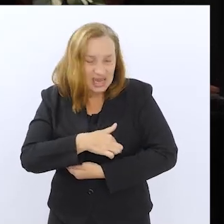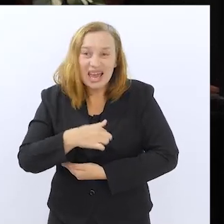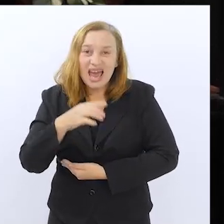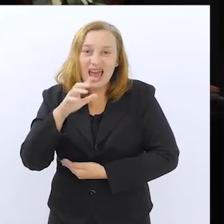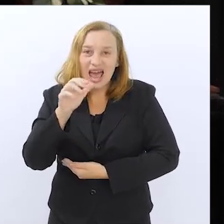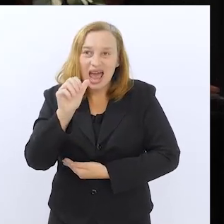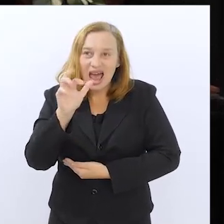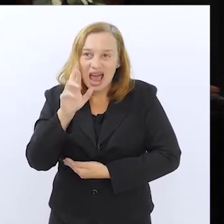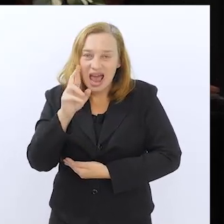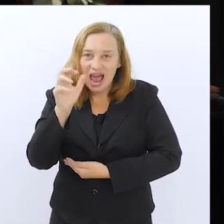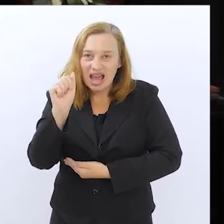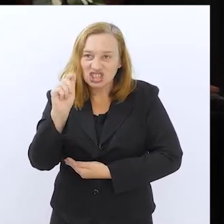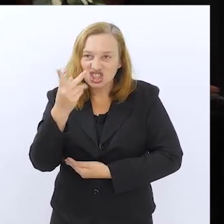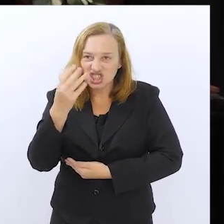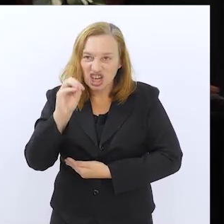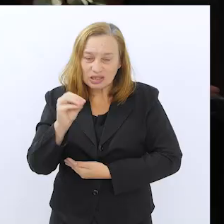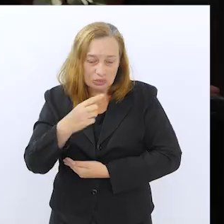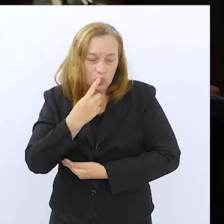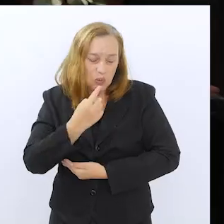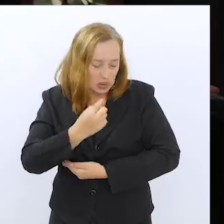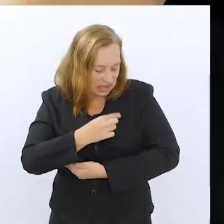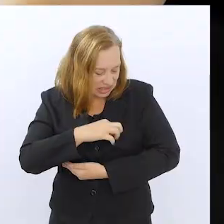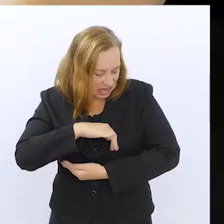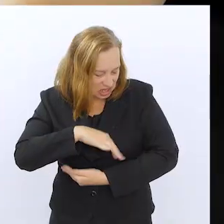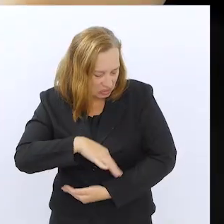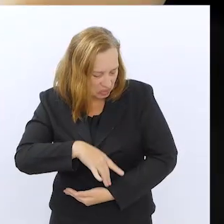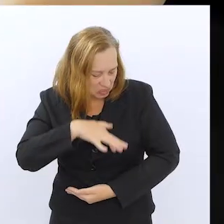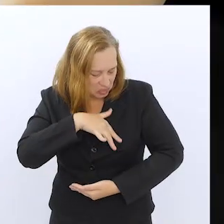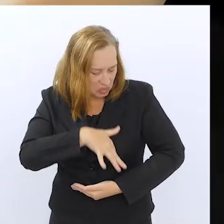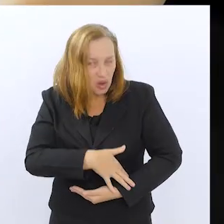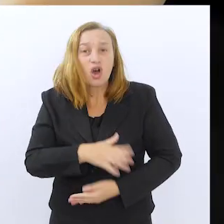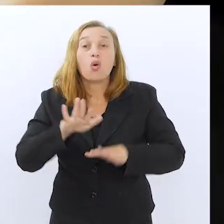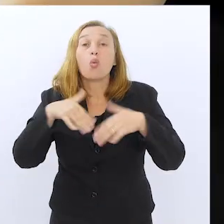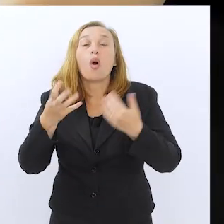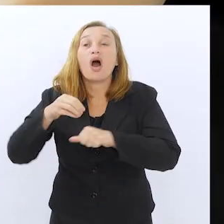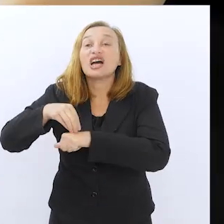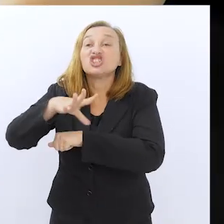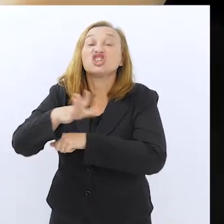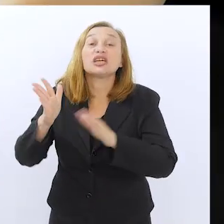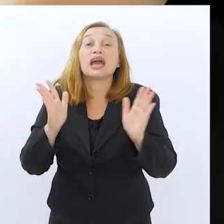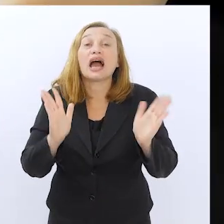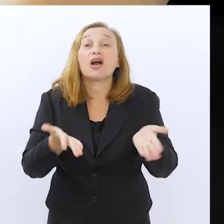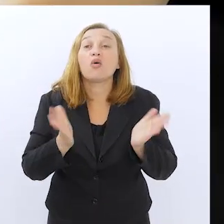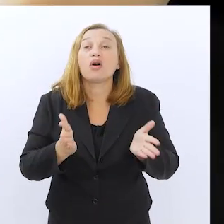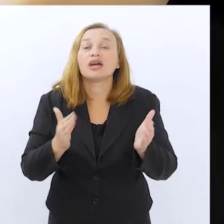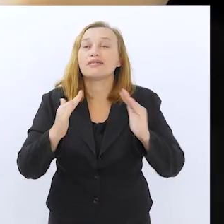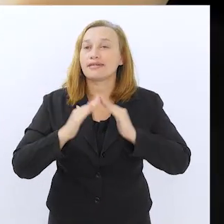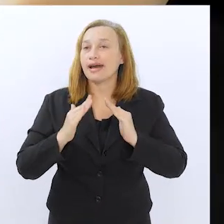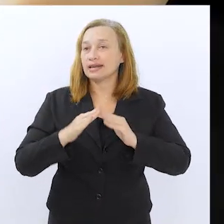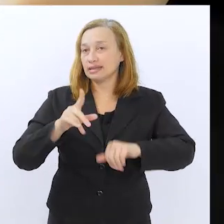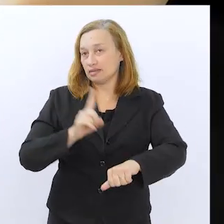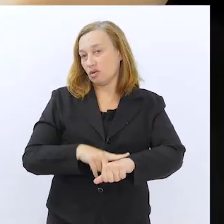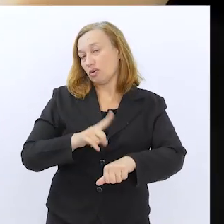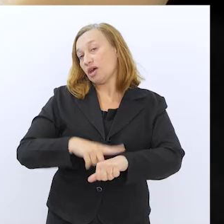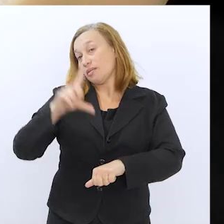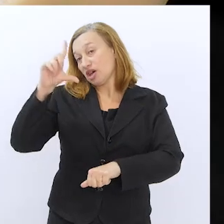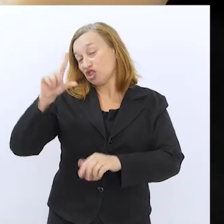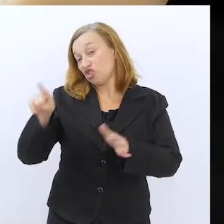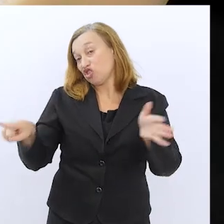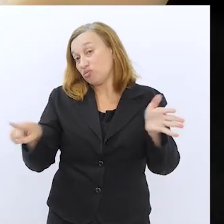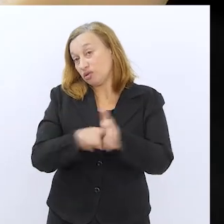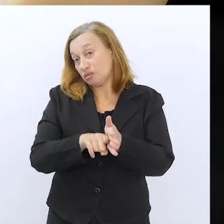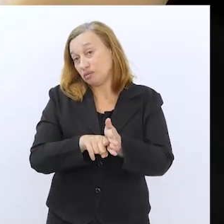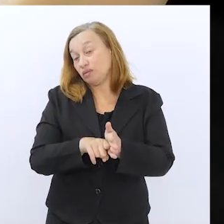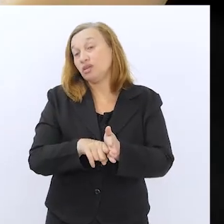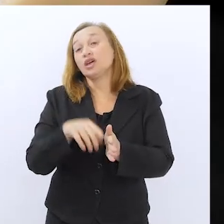popular, rachado e saindo sangue, qual a dica imediata que a senhora dá para a nossa espectadora agora, em casa, nesse momento,